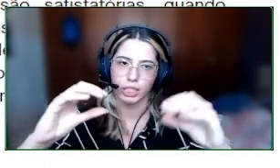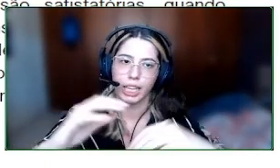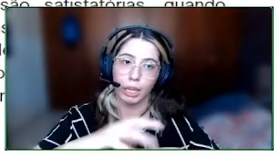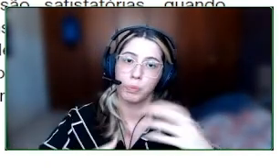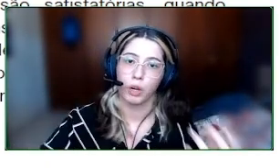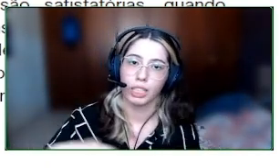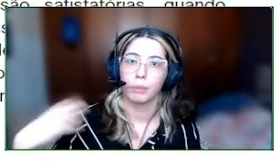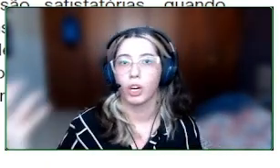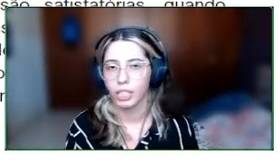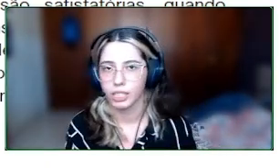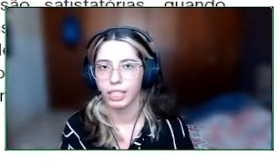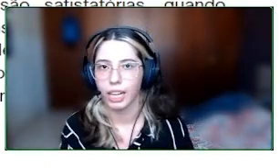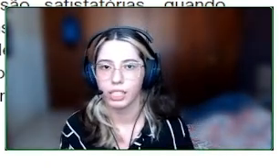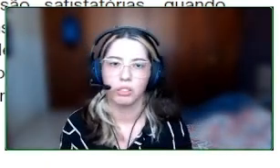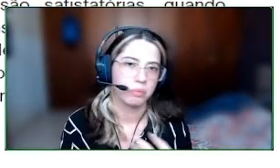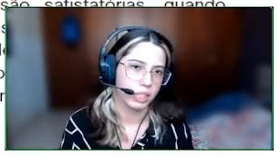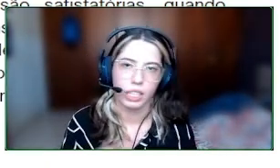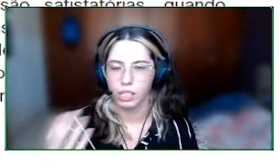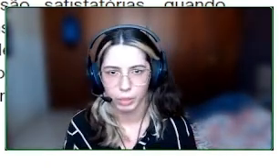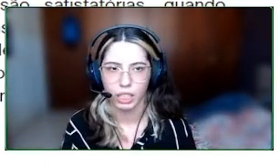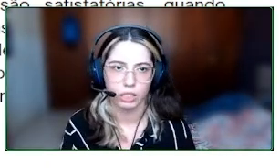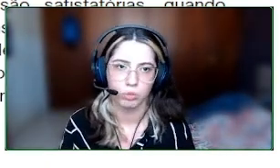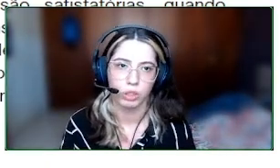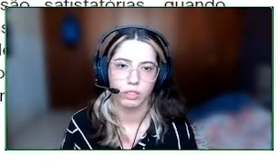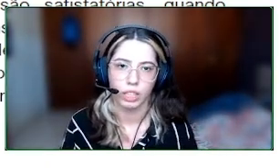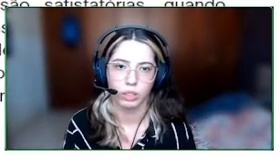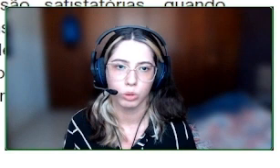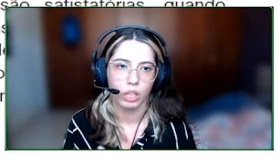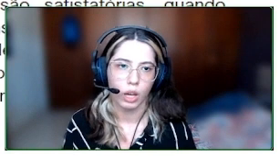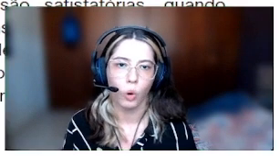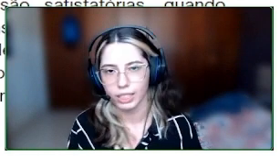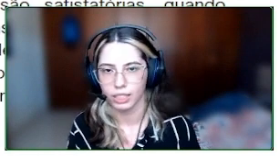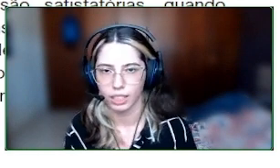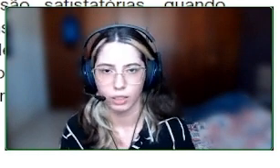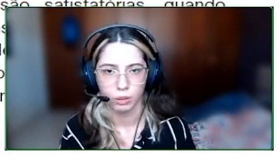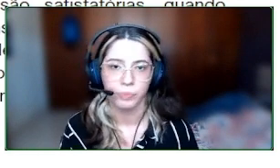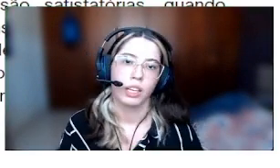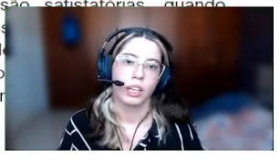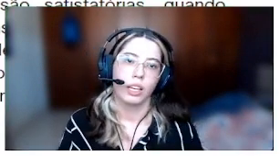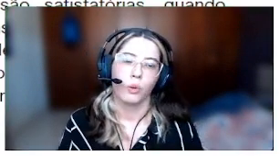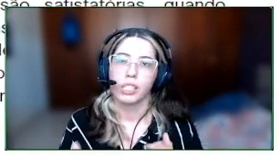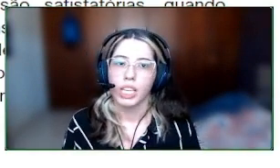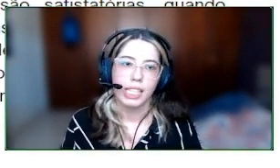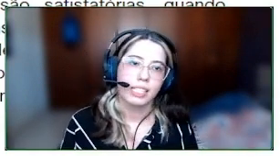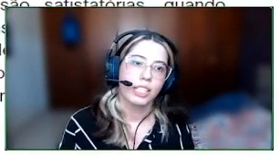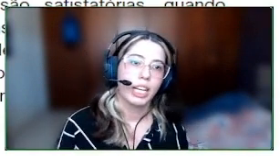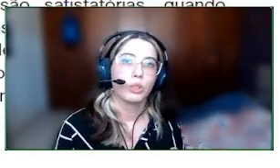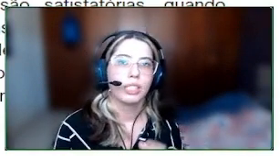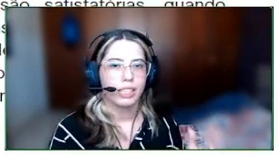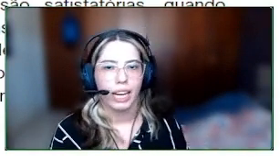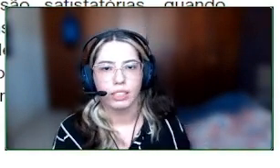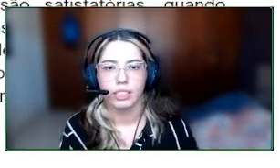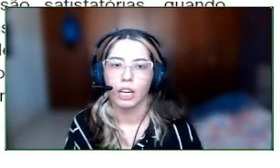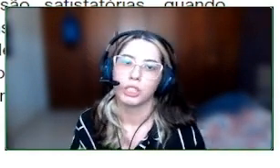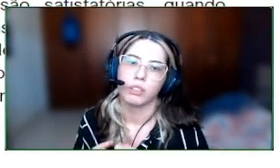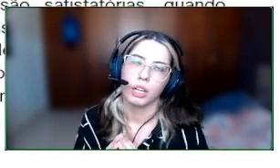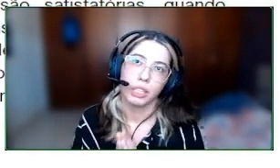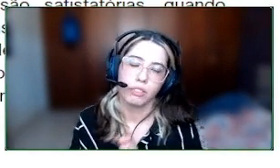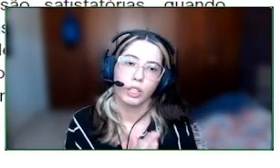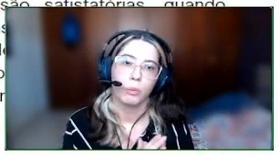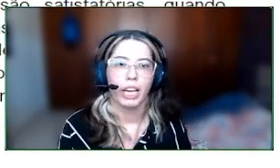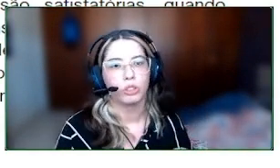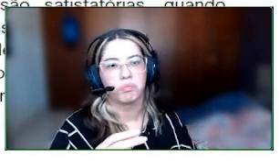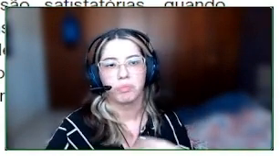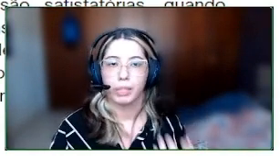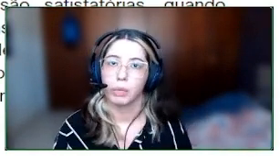madeira utilizada, ela é mais porosa e ela tem maior aderência entre adesivo e madeira, então não teve resultados ruins nesse caso. O ensaio de resistência de ligações dentadas, ele obteve